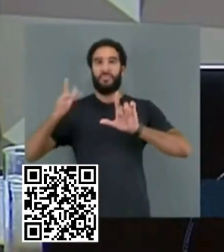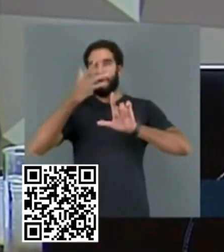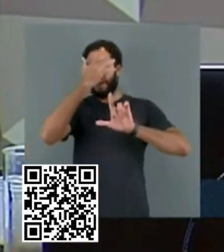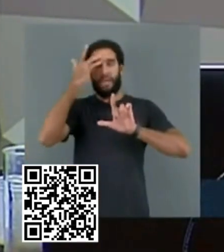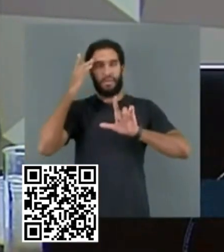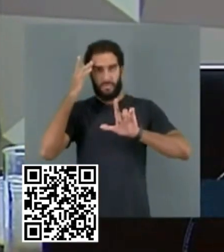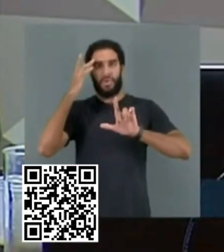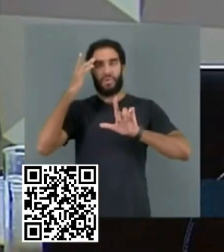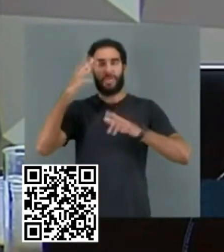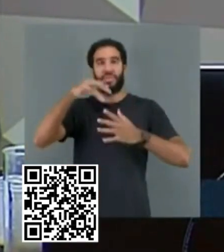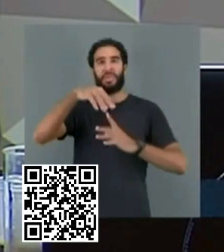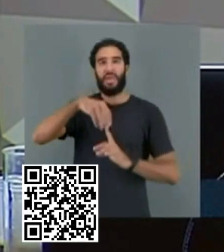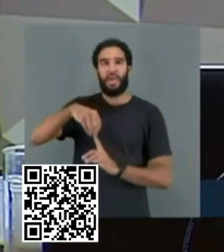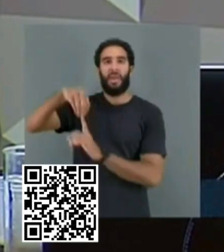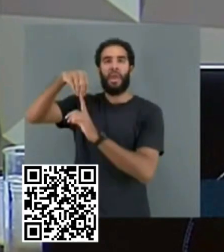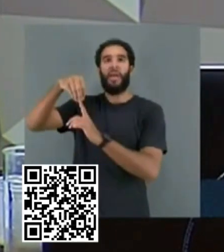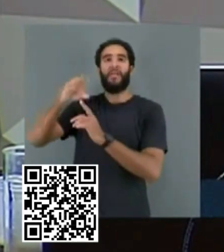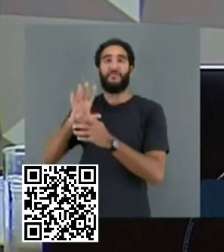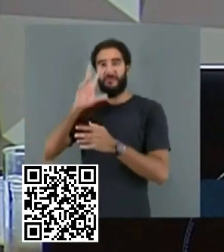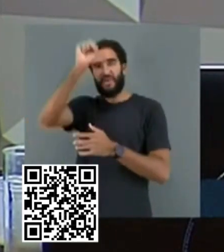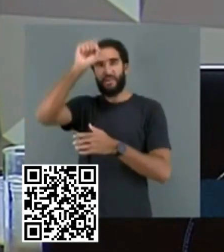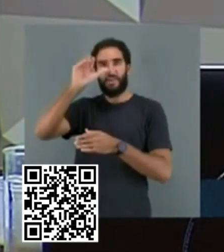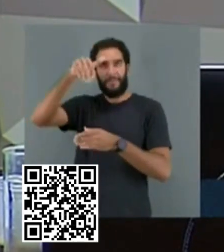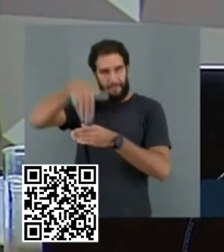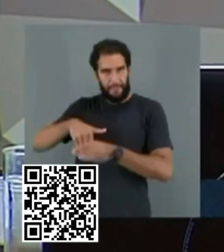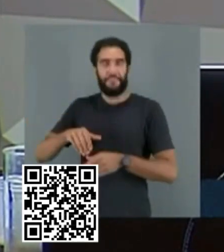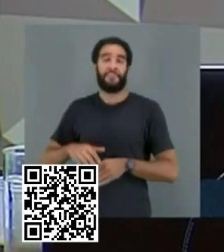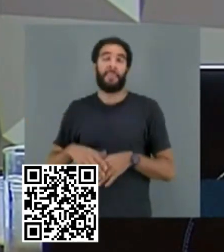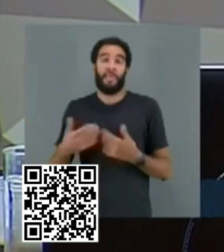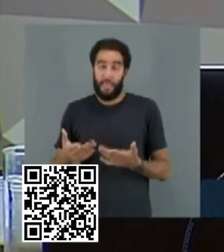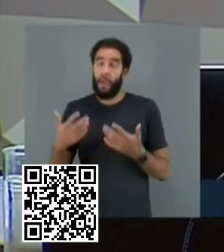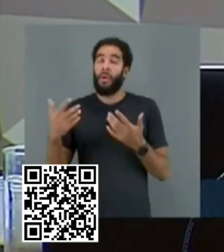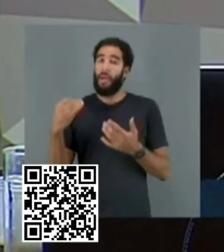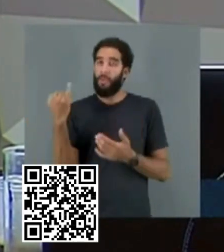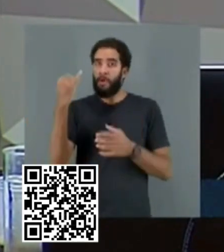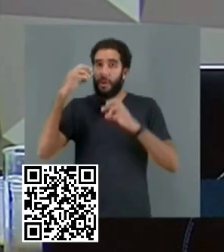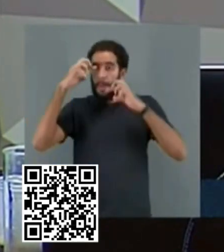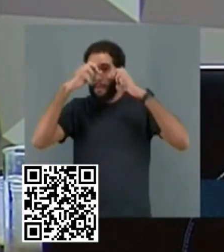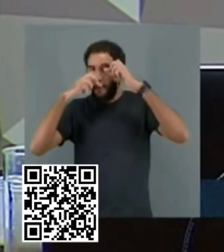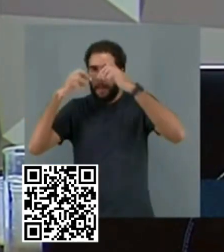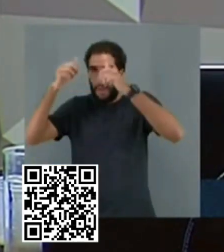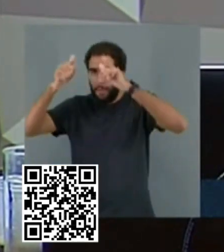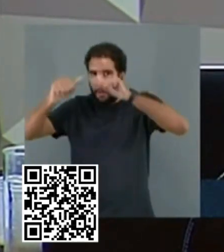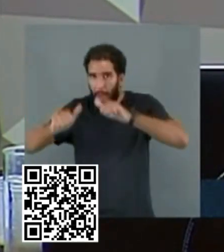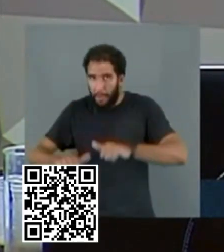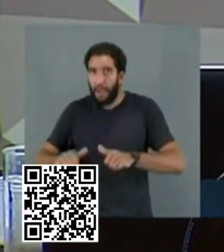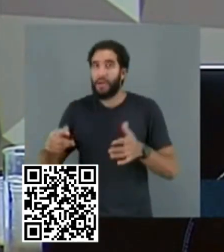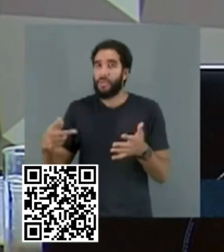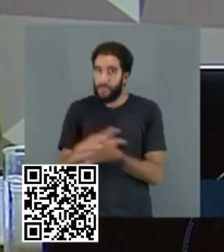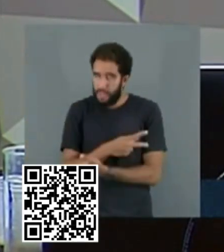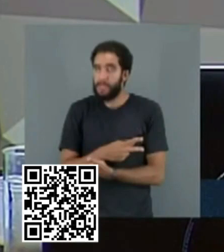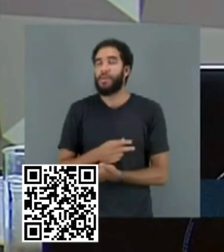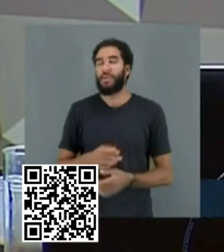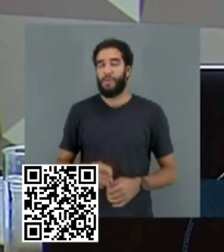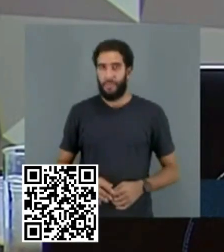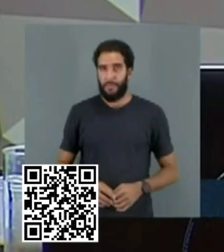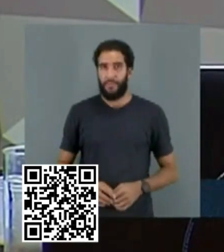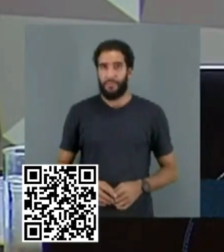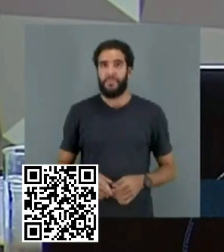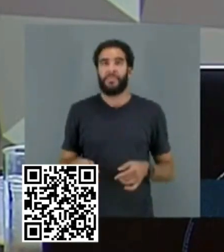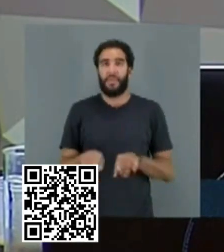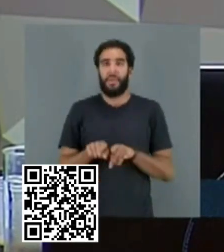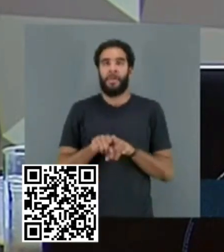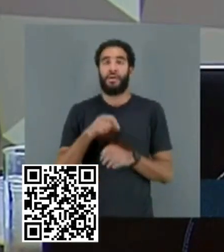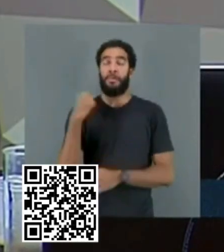presidencial. No mesmo sentido, é nosso dever apurar os fatos que contornam o dia 24 de dezembro de 2022. A gravidade do atentado